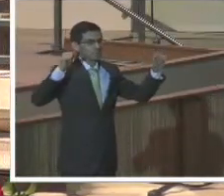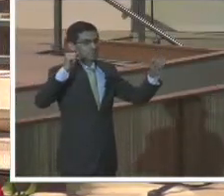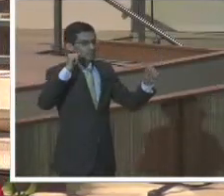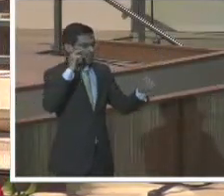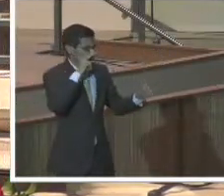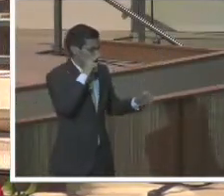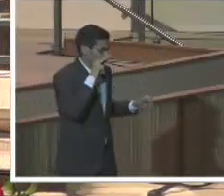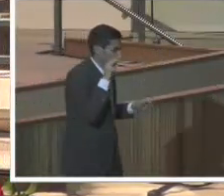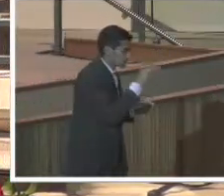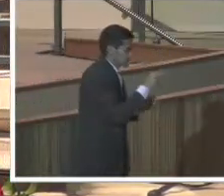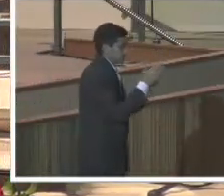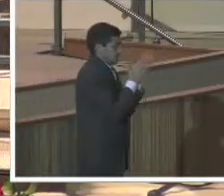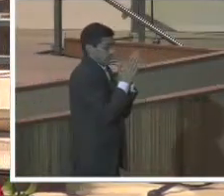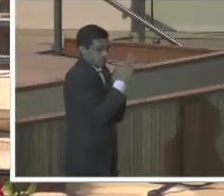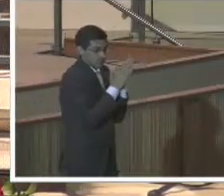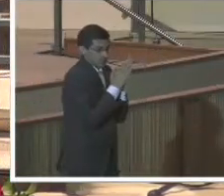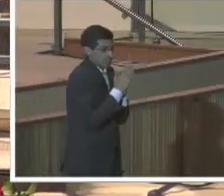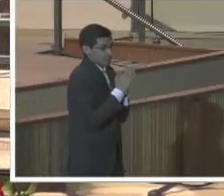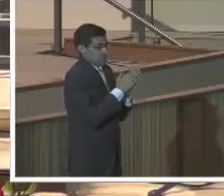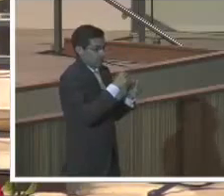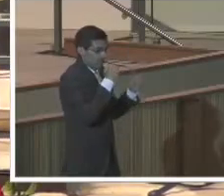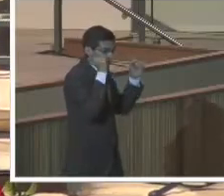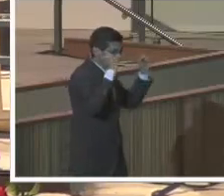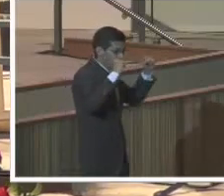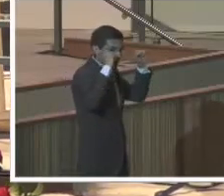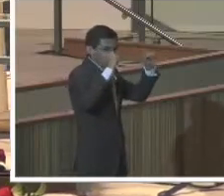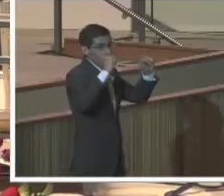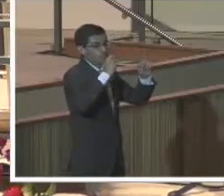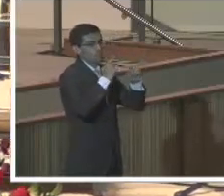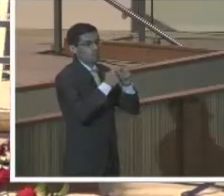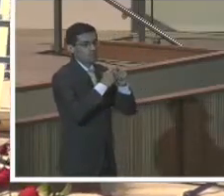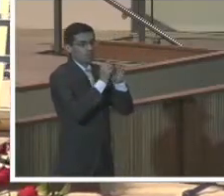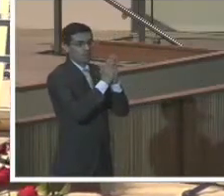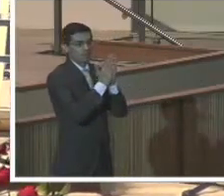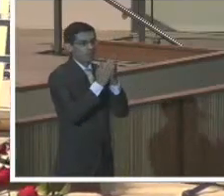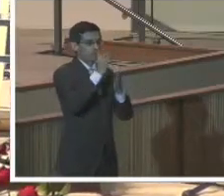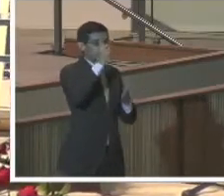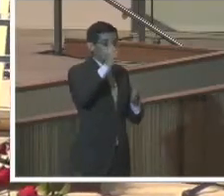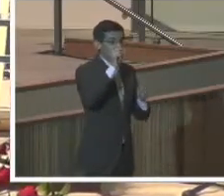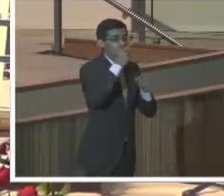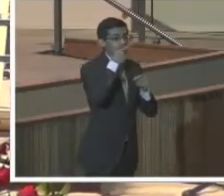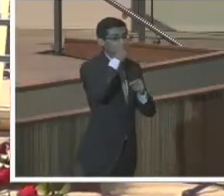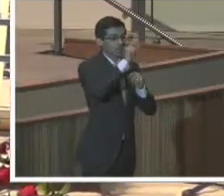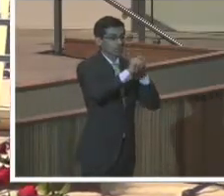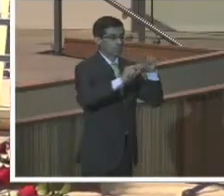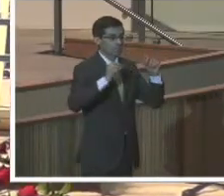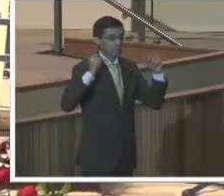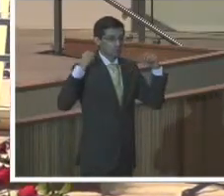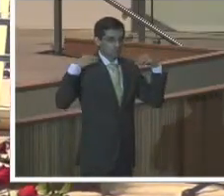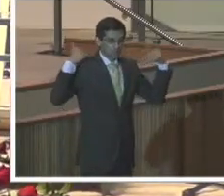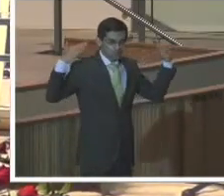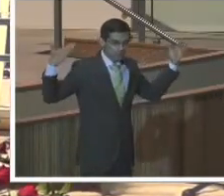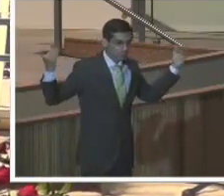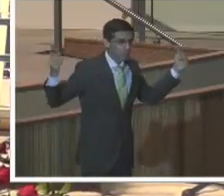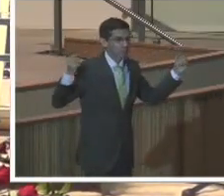torcendo. É interessante isso, porque a Bíblia vai dizer que os anjos estão torcendo.